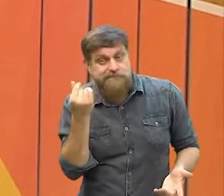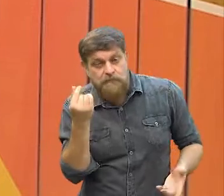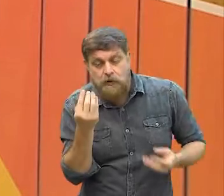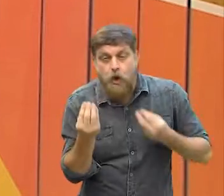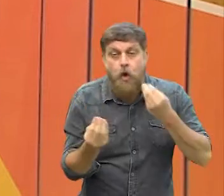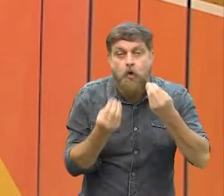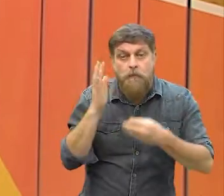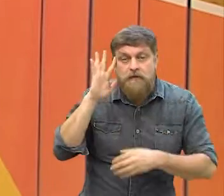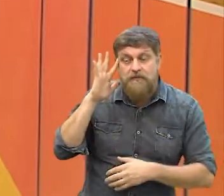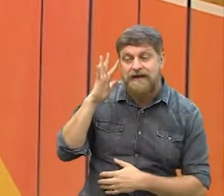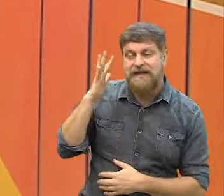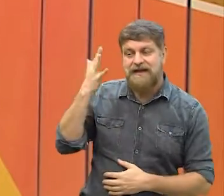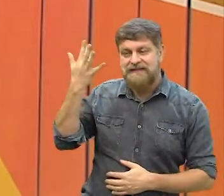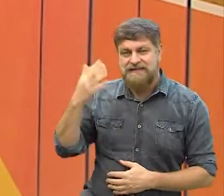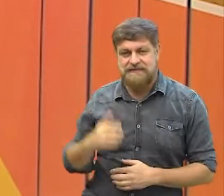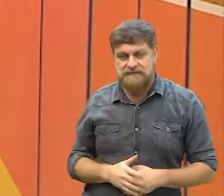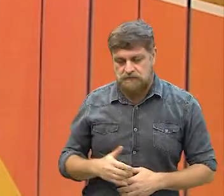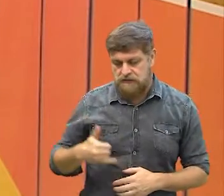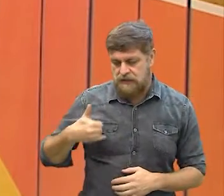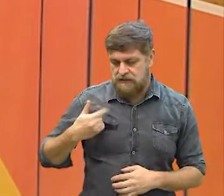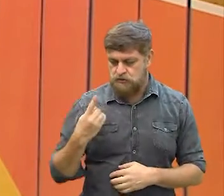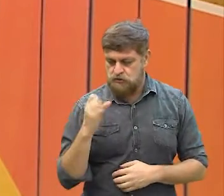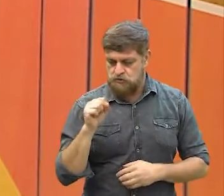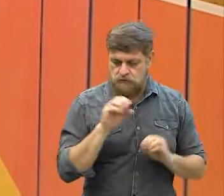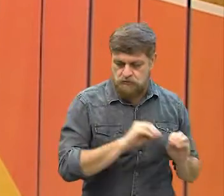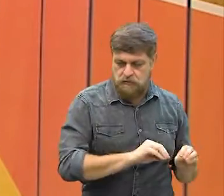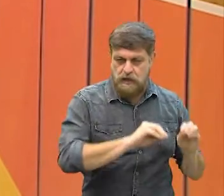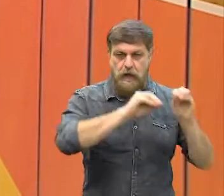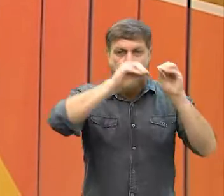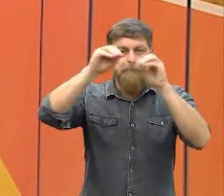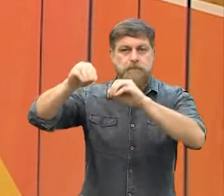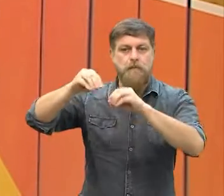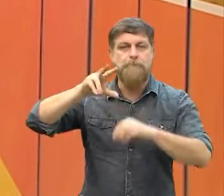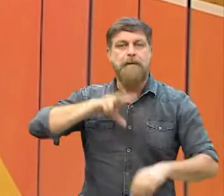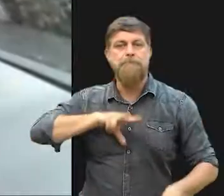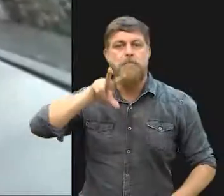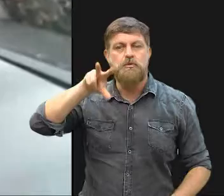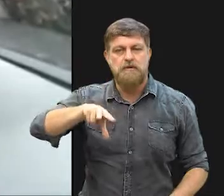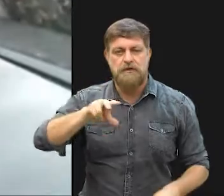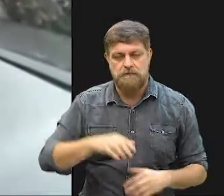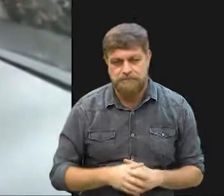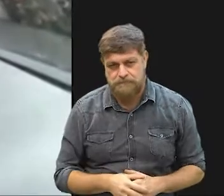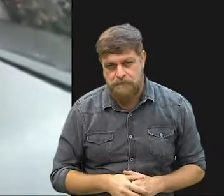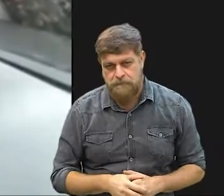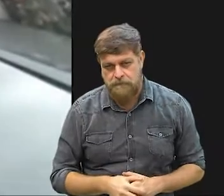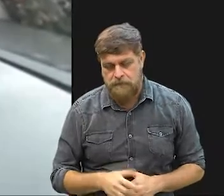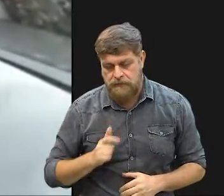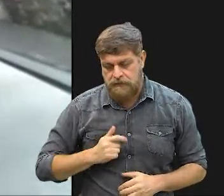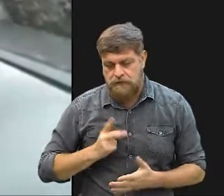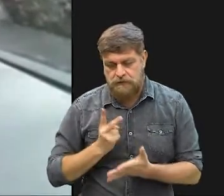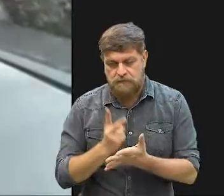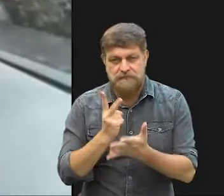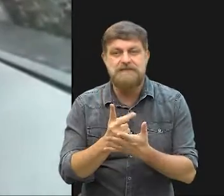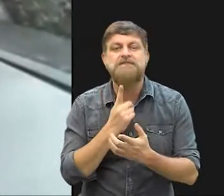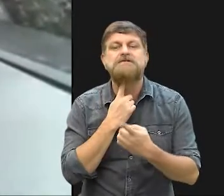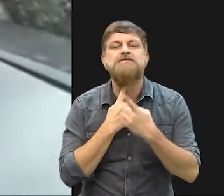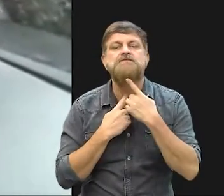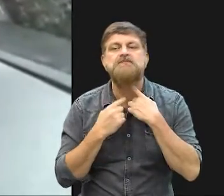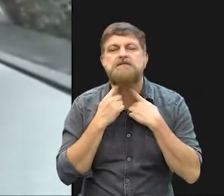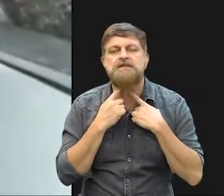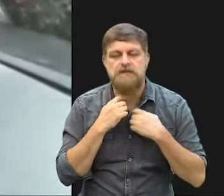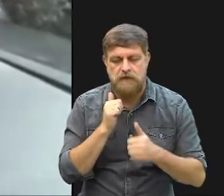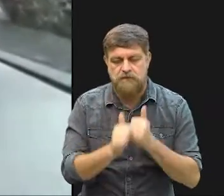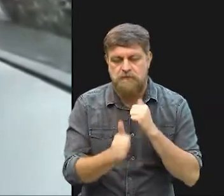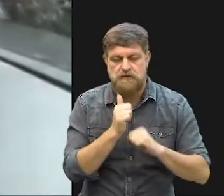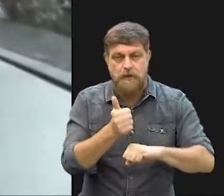essa tomada de decisão de completar a maioridade e sair do país? Na verdade, eu sempre sonhei em ser